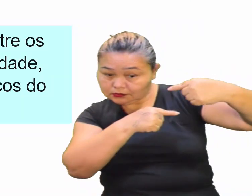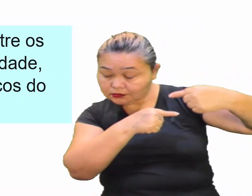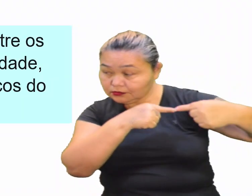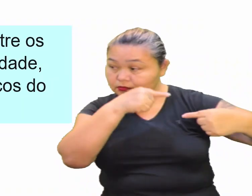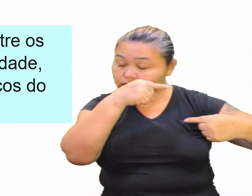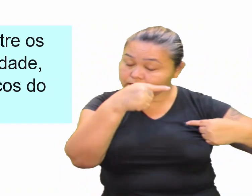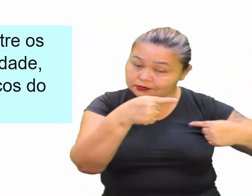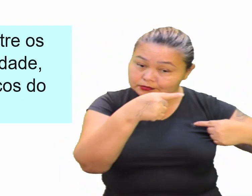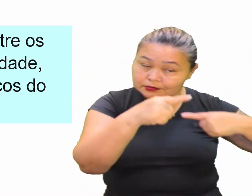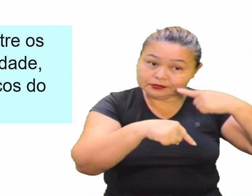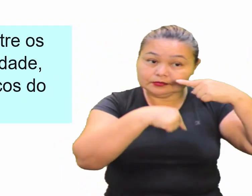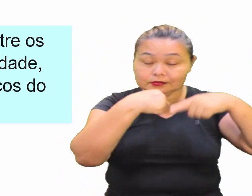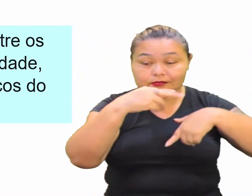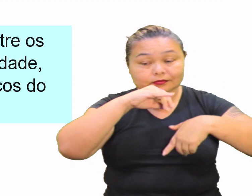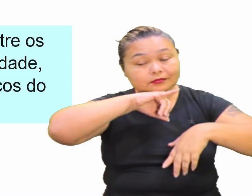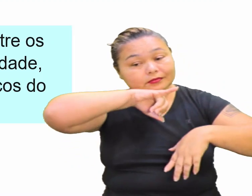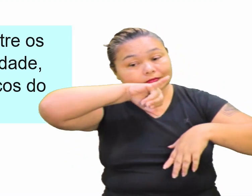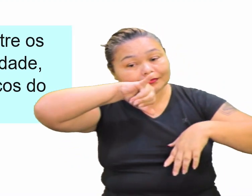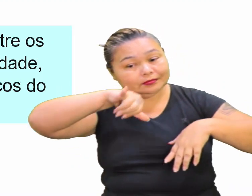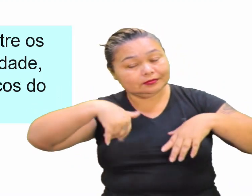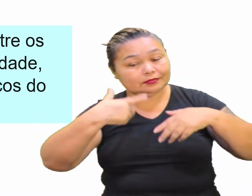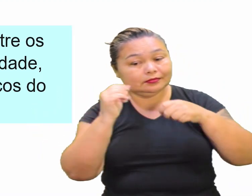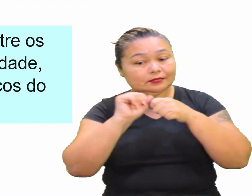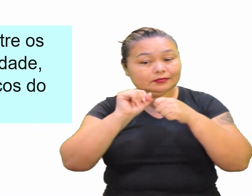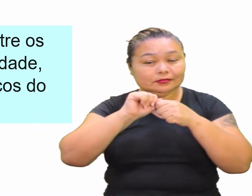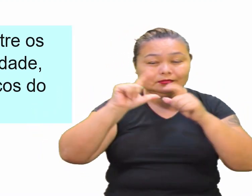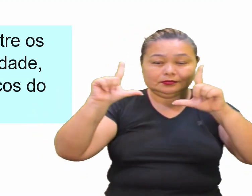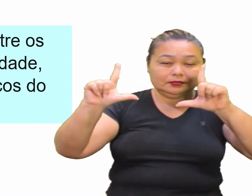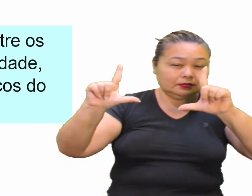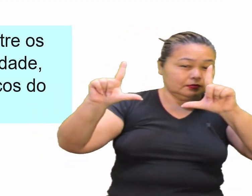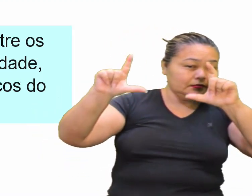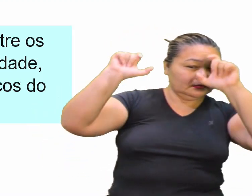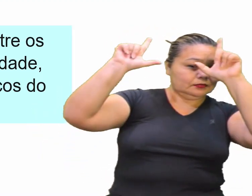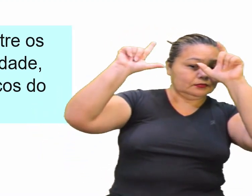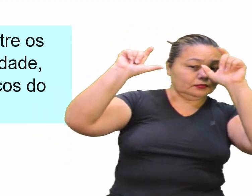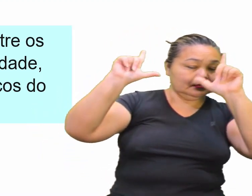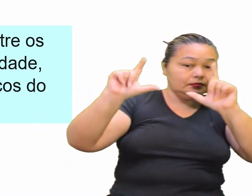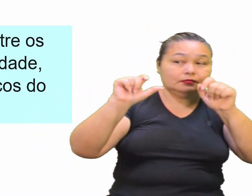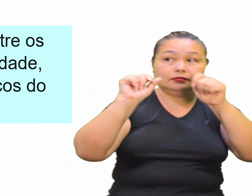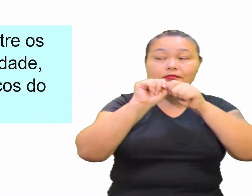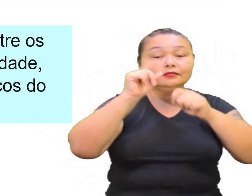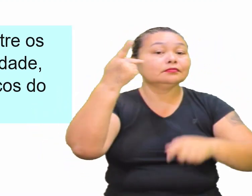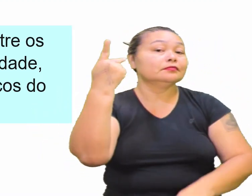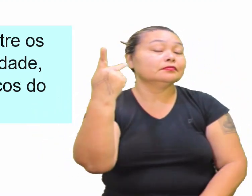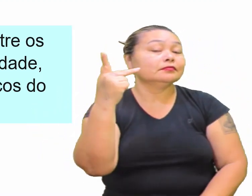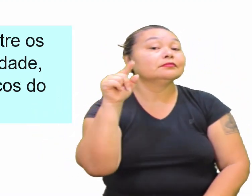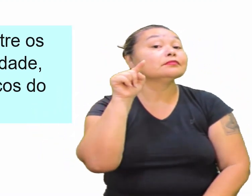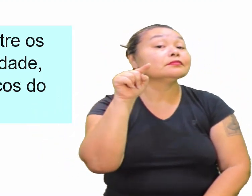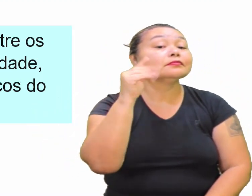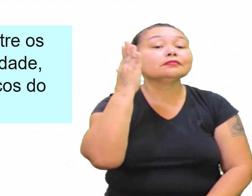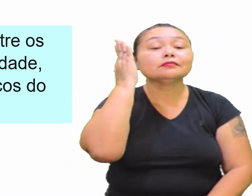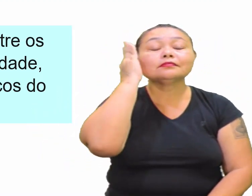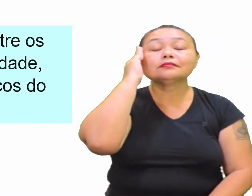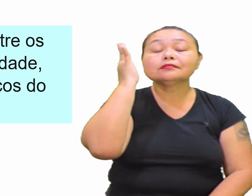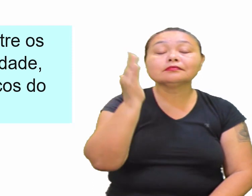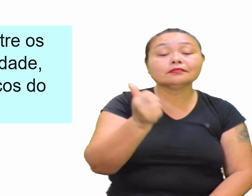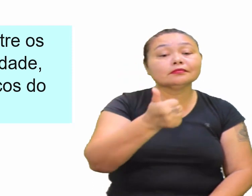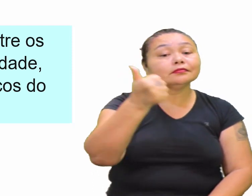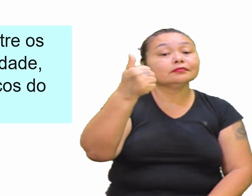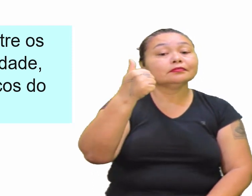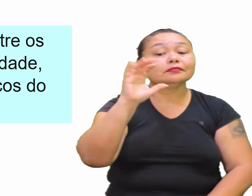vamos lá. Aproveita agora que é aquele momento que você pode fazer aquela captura de tela, aquele print, para você, né, entender melhor